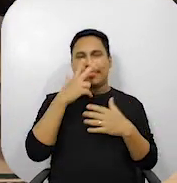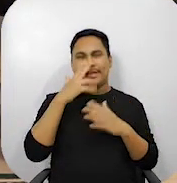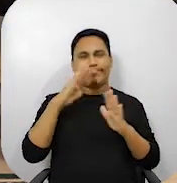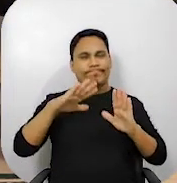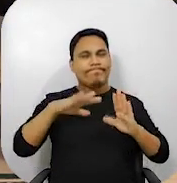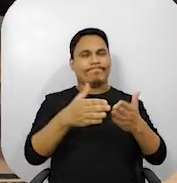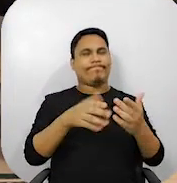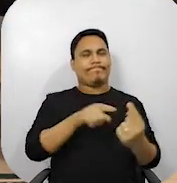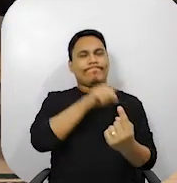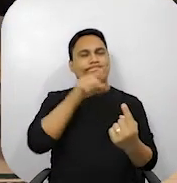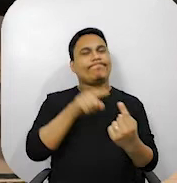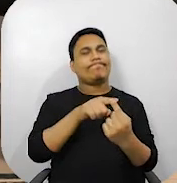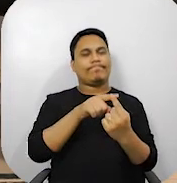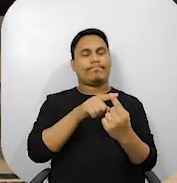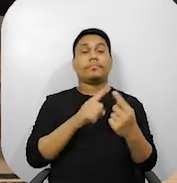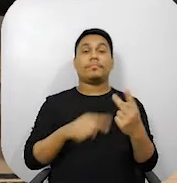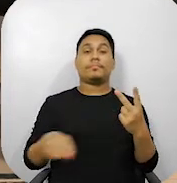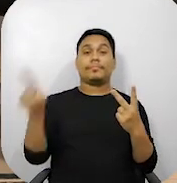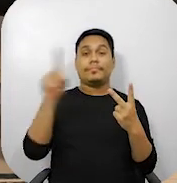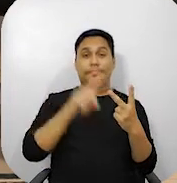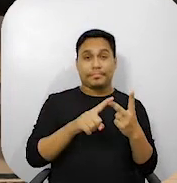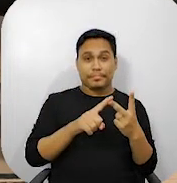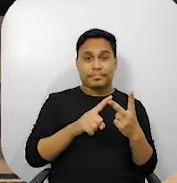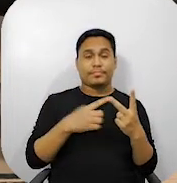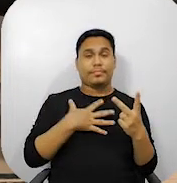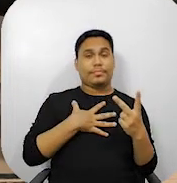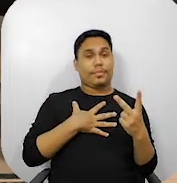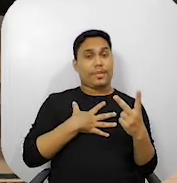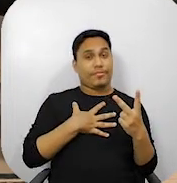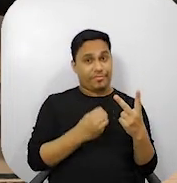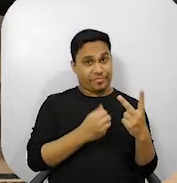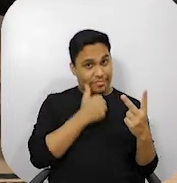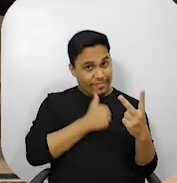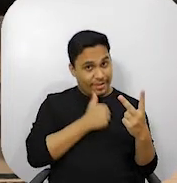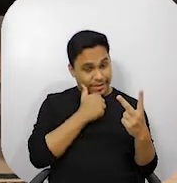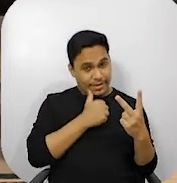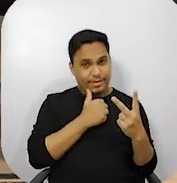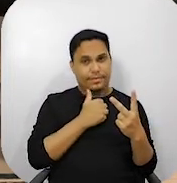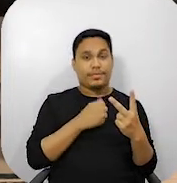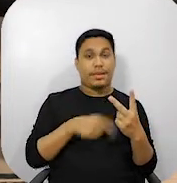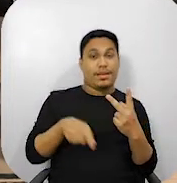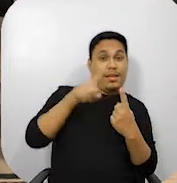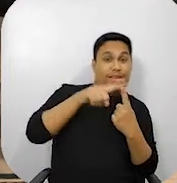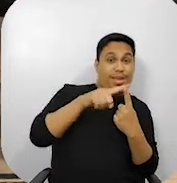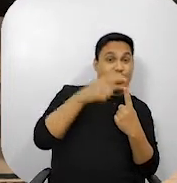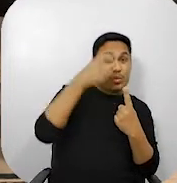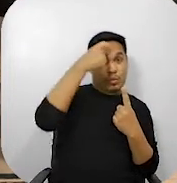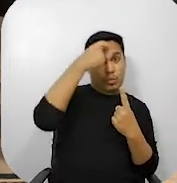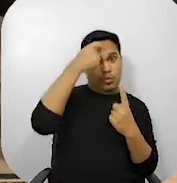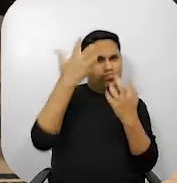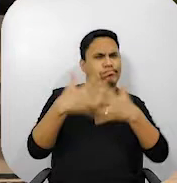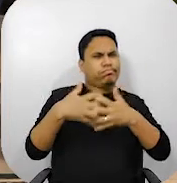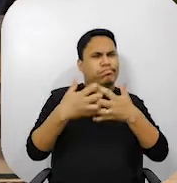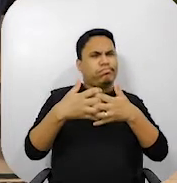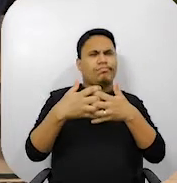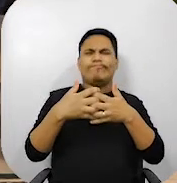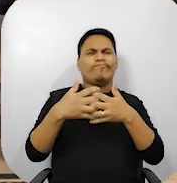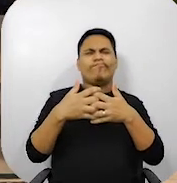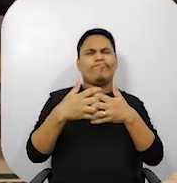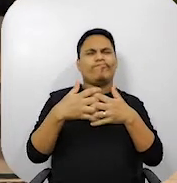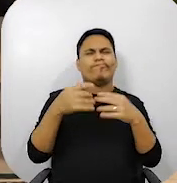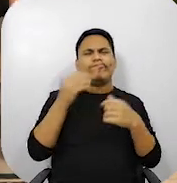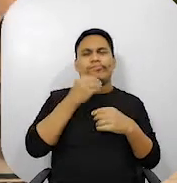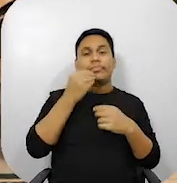objetiva né Oi e a minha parte jamais a subjetividade pesa muito e minha filha